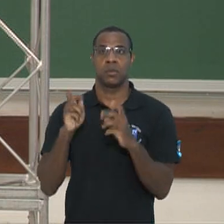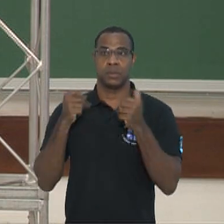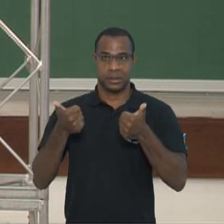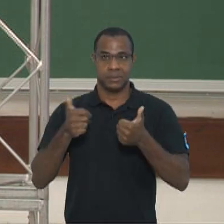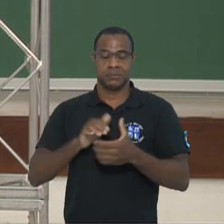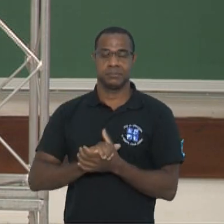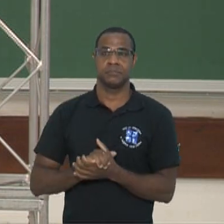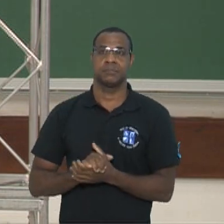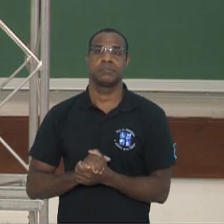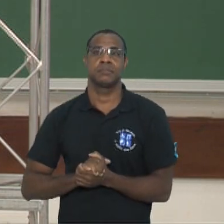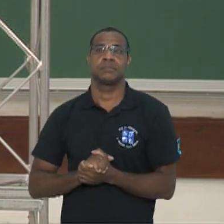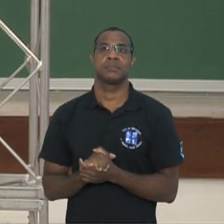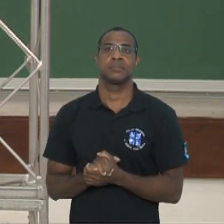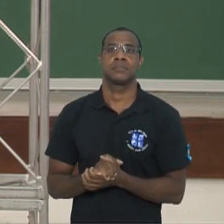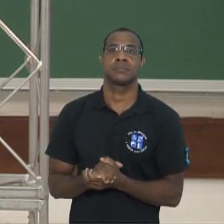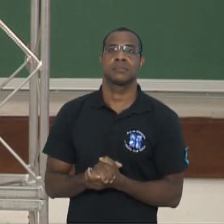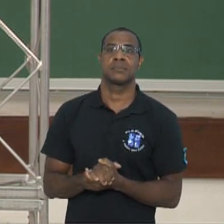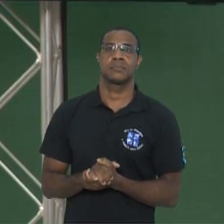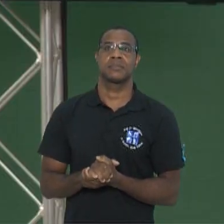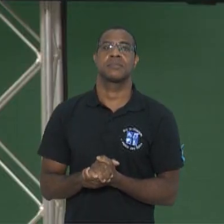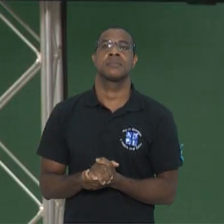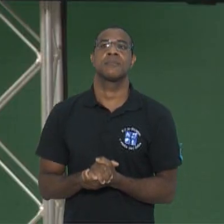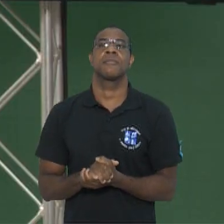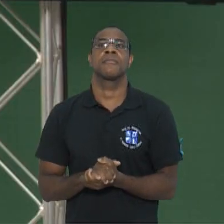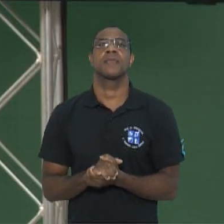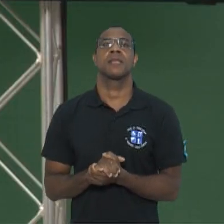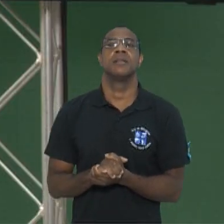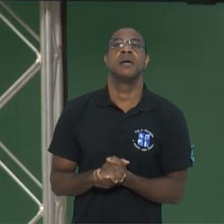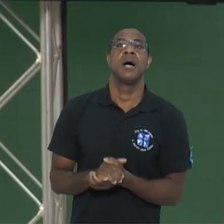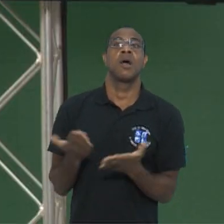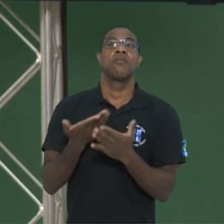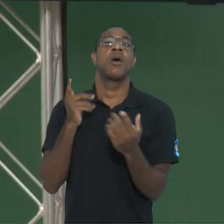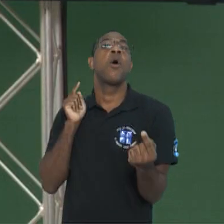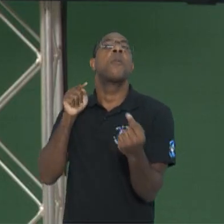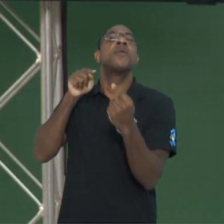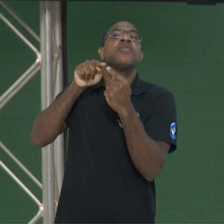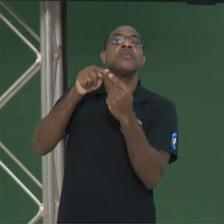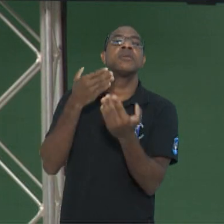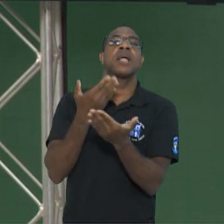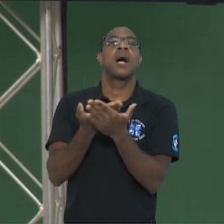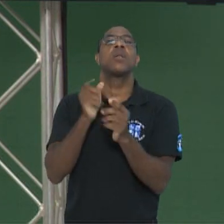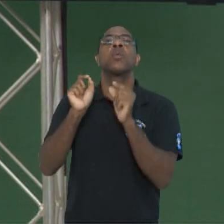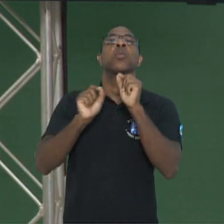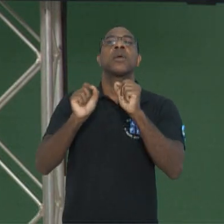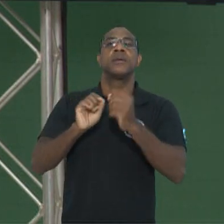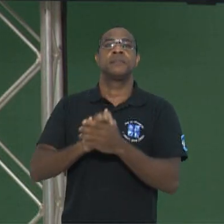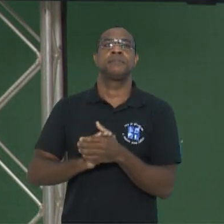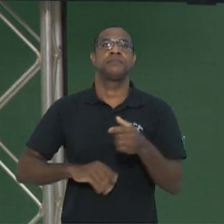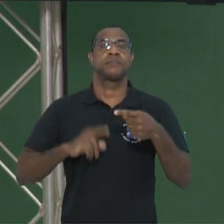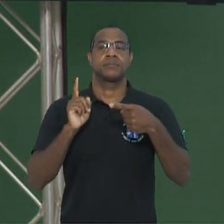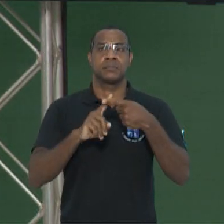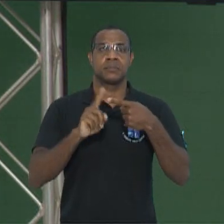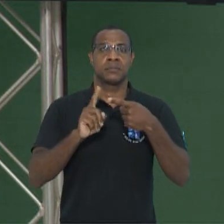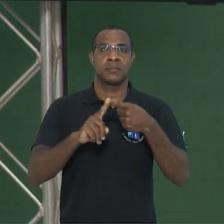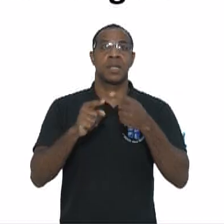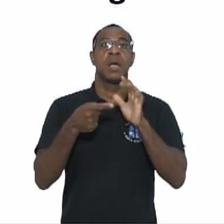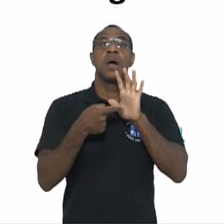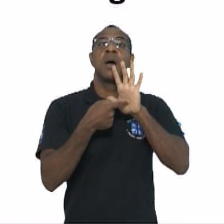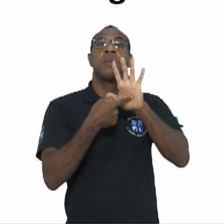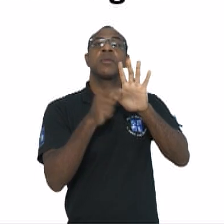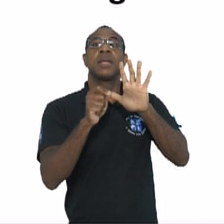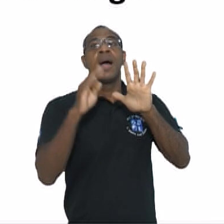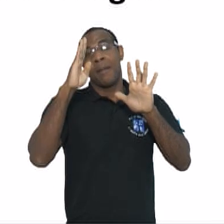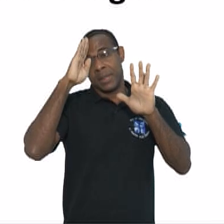nessa, vamos juntos apresentar para vocês os nossos objetivos da nossa aula. 1. Vamos identificar as